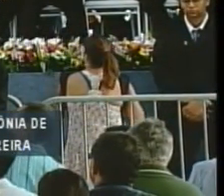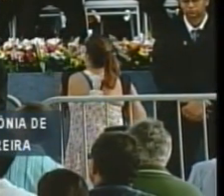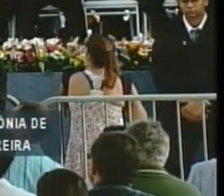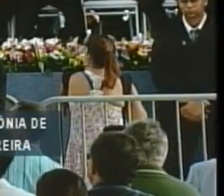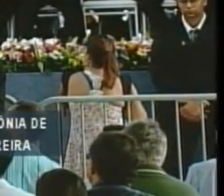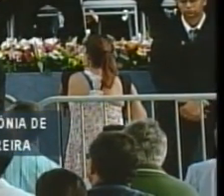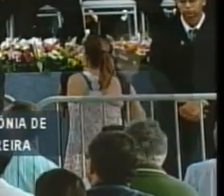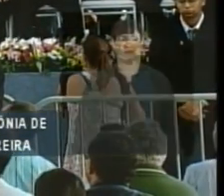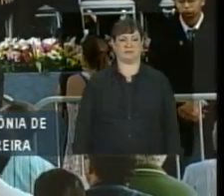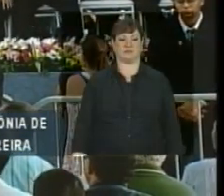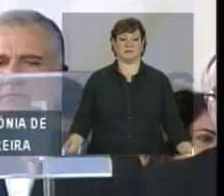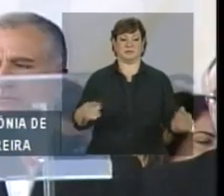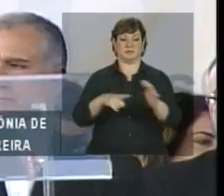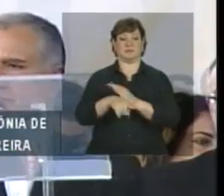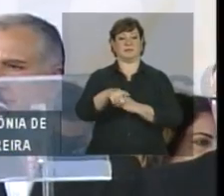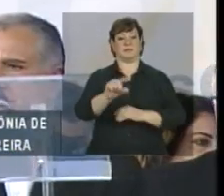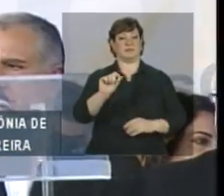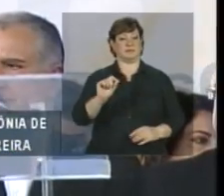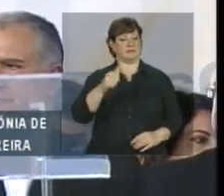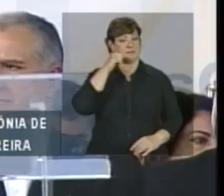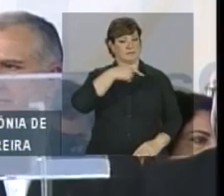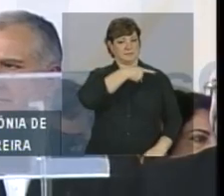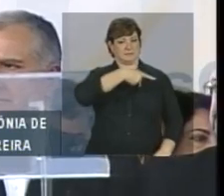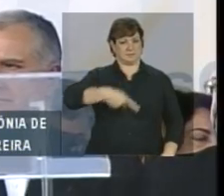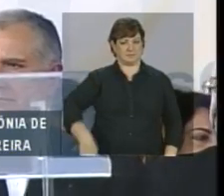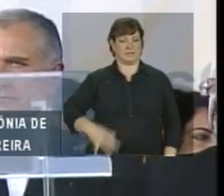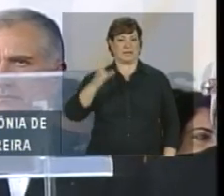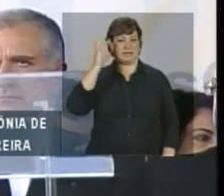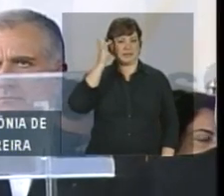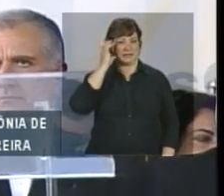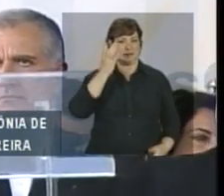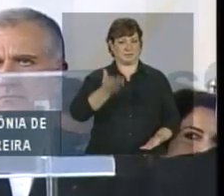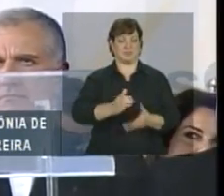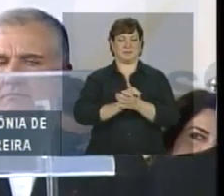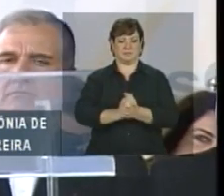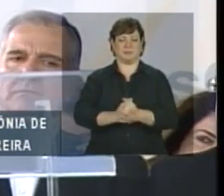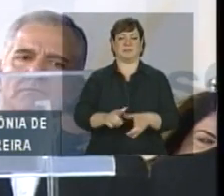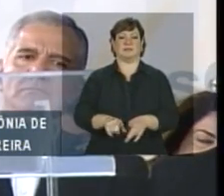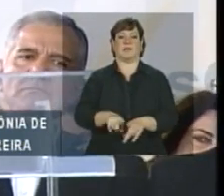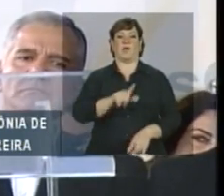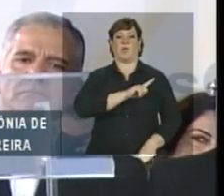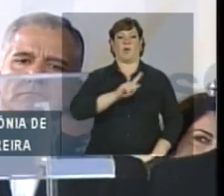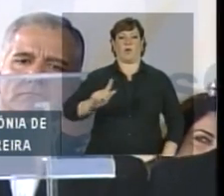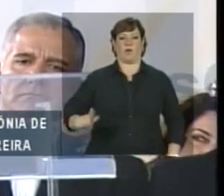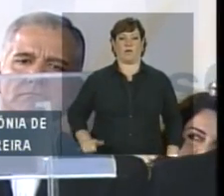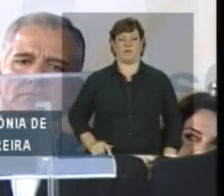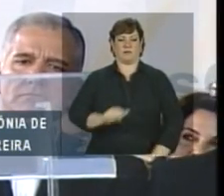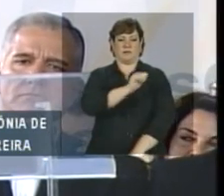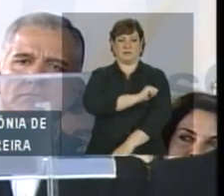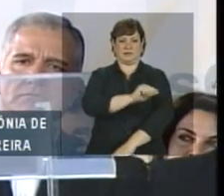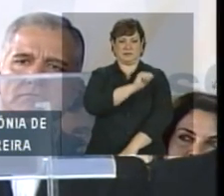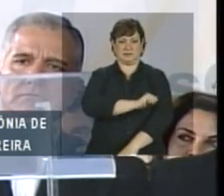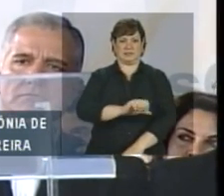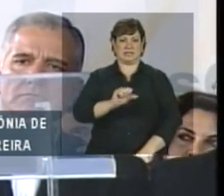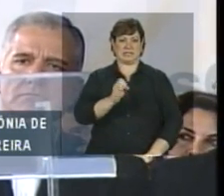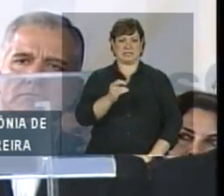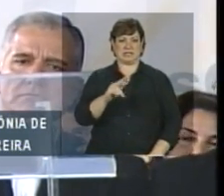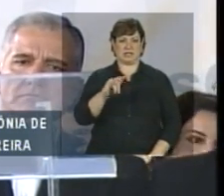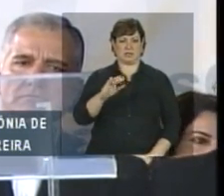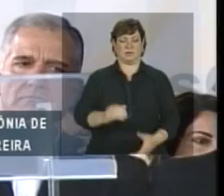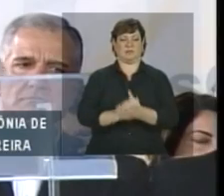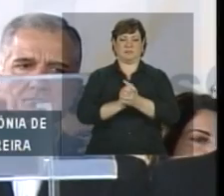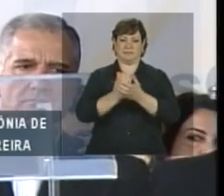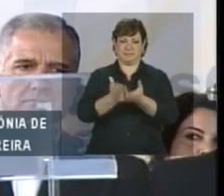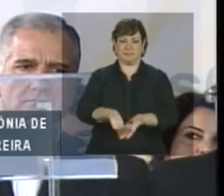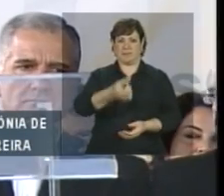Excelentíssima senhora presidenta da República, Dilma Rousseff, excelentíssimo senhor governador Sérgio Cabral,